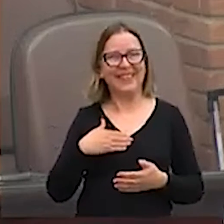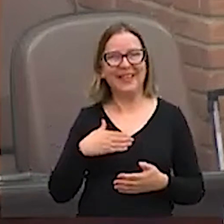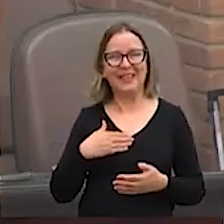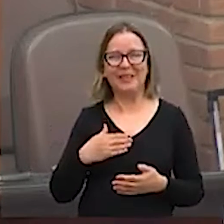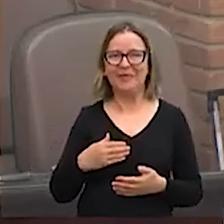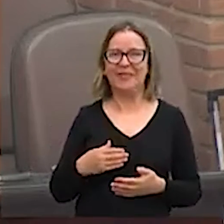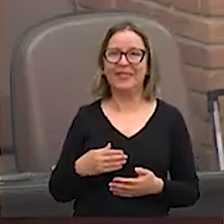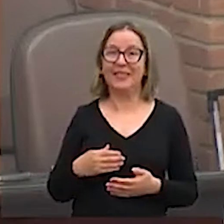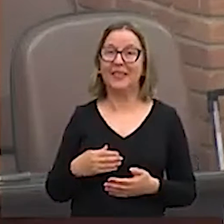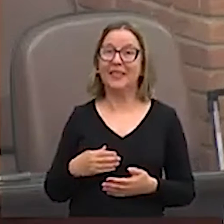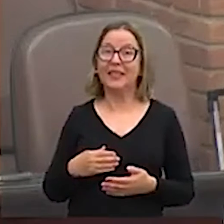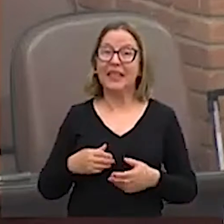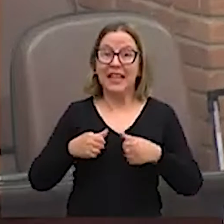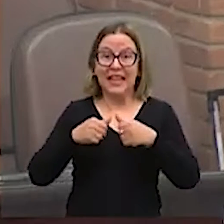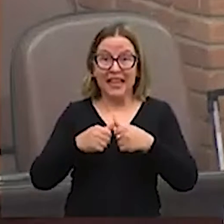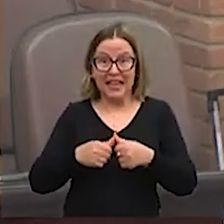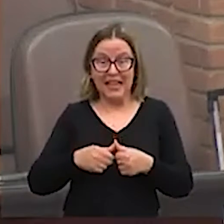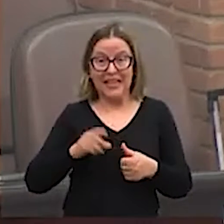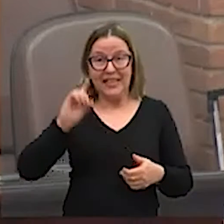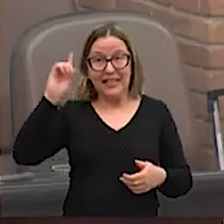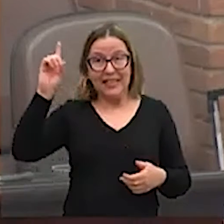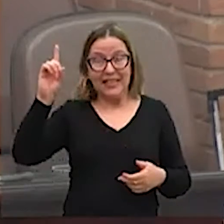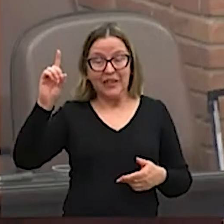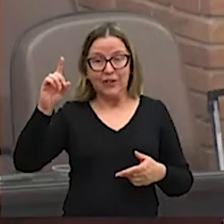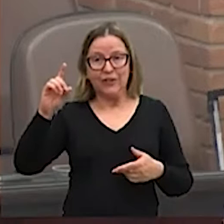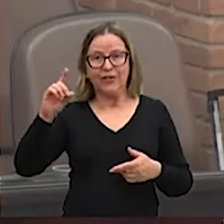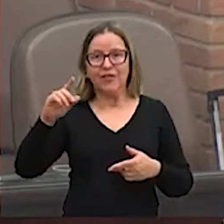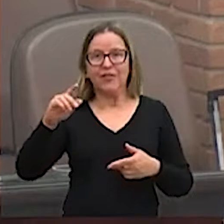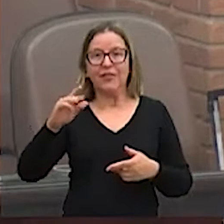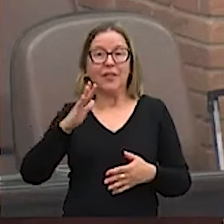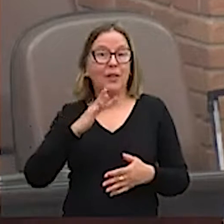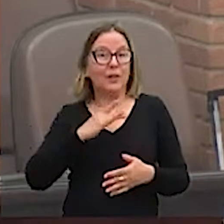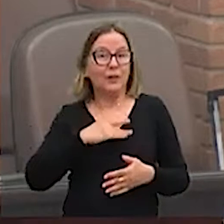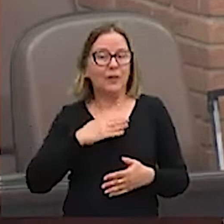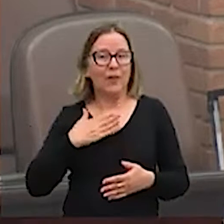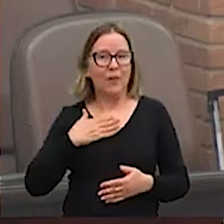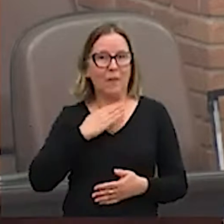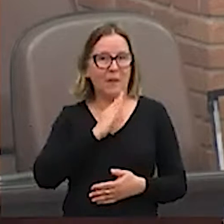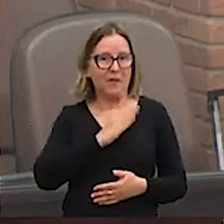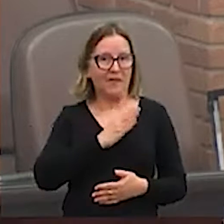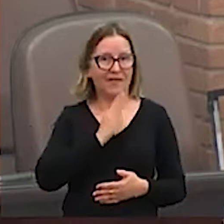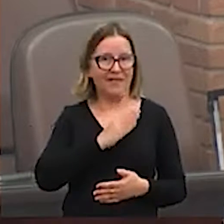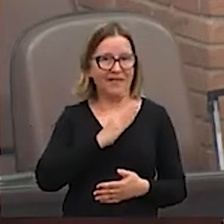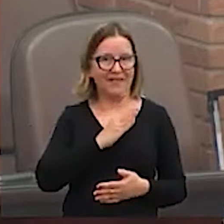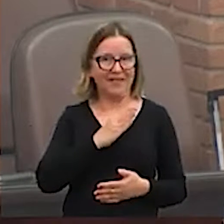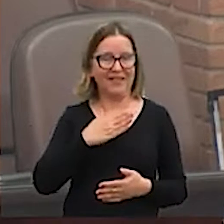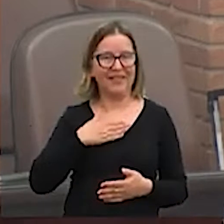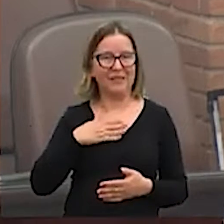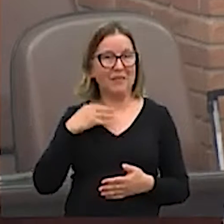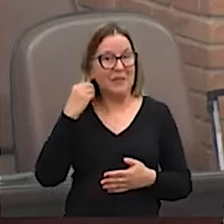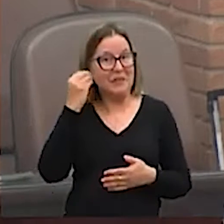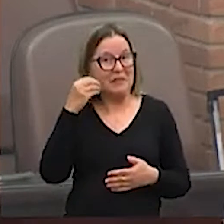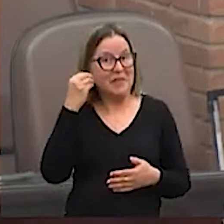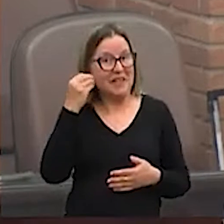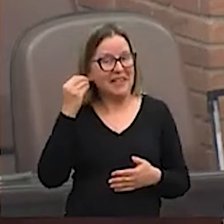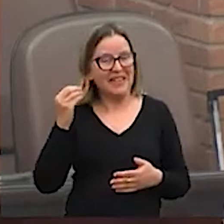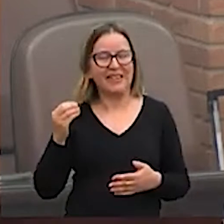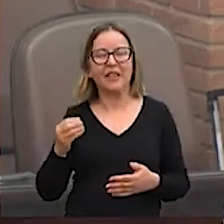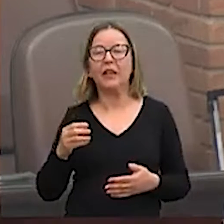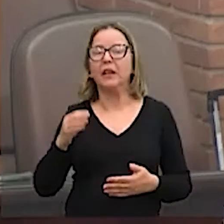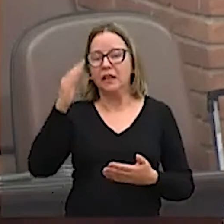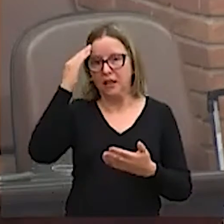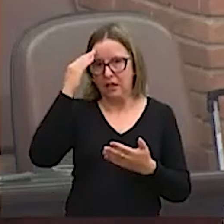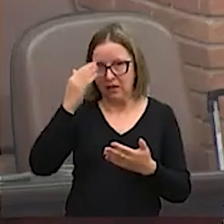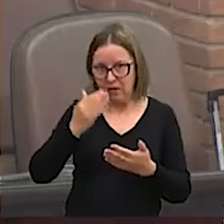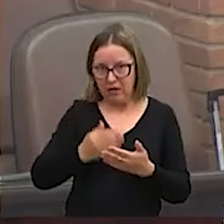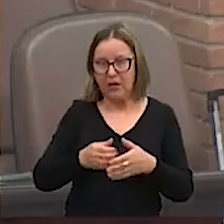Deus falou profundamente na minha experiência. E eu creio muito nessa verdade que o apóstolo